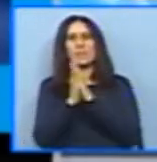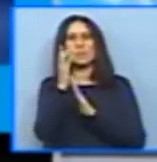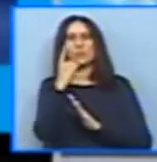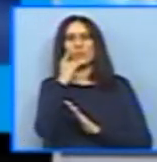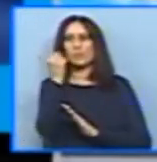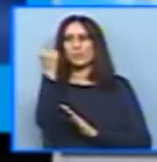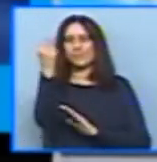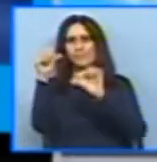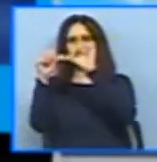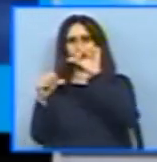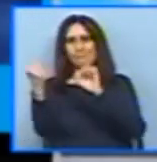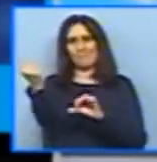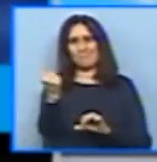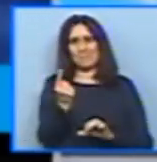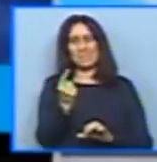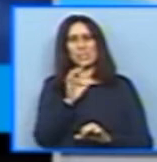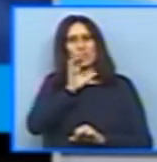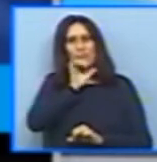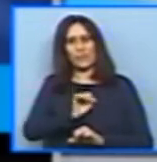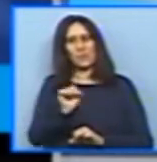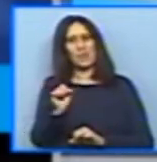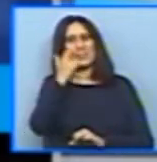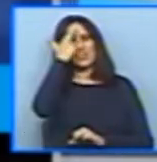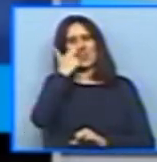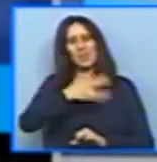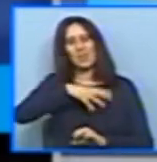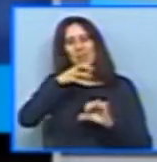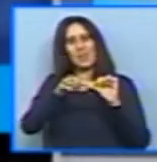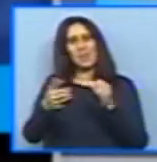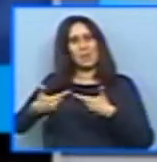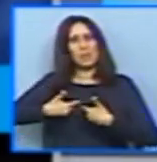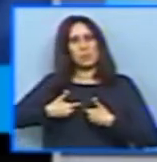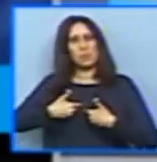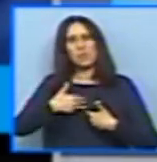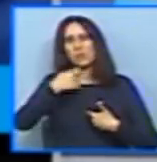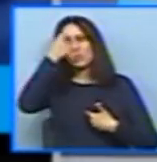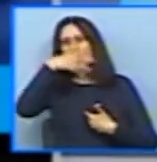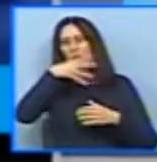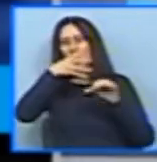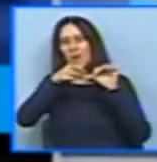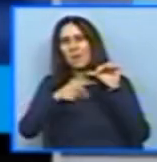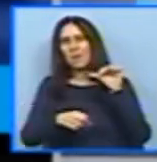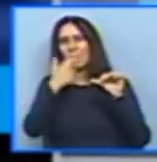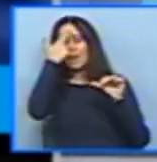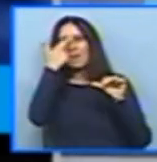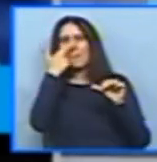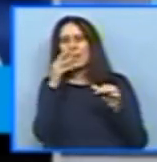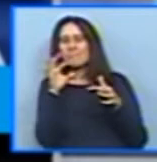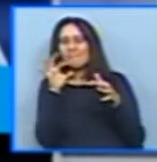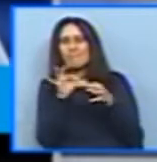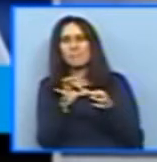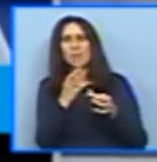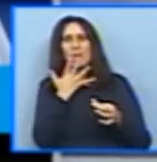este Filho, é o verbo que ajuda a narrar a história. E que ajuda a narrar a história, a dizer a história num sentido muito preciso. E